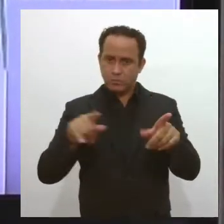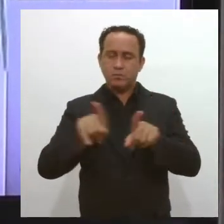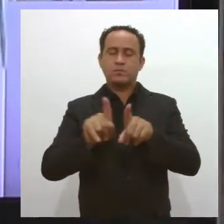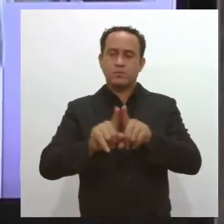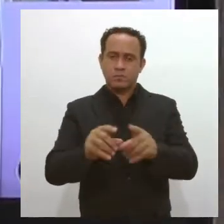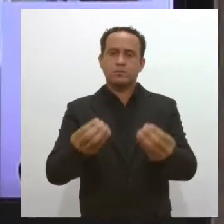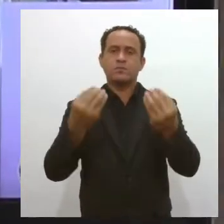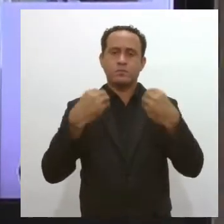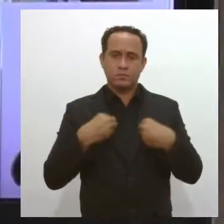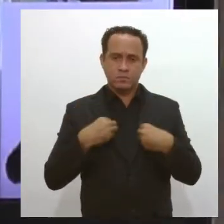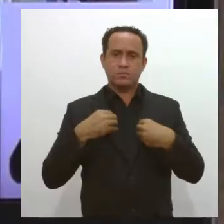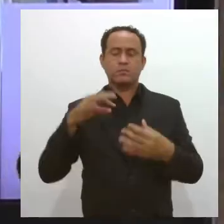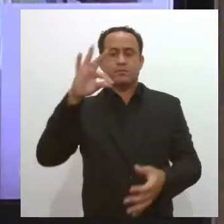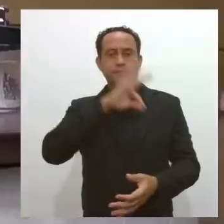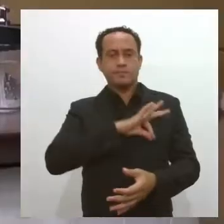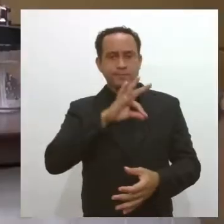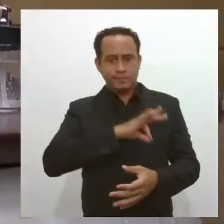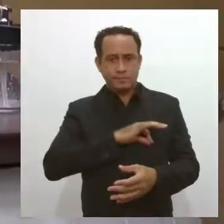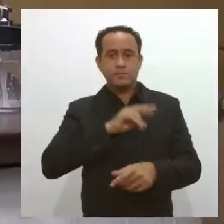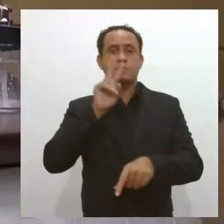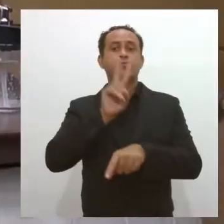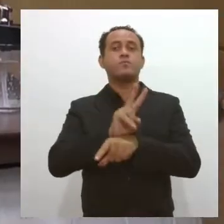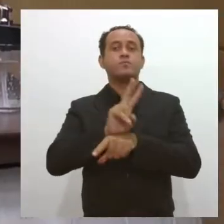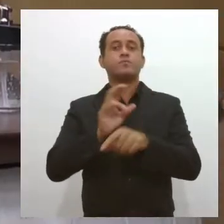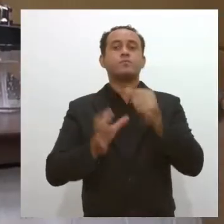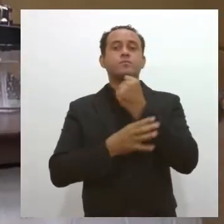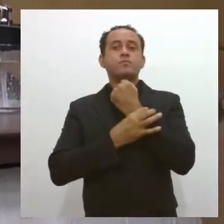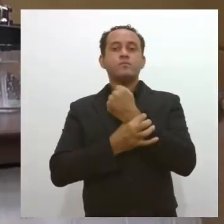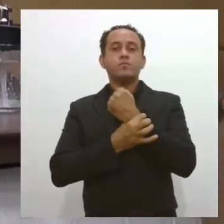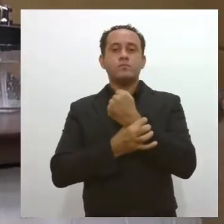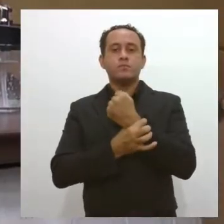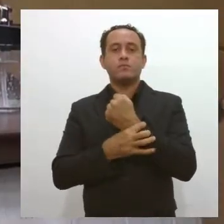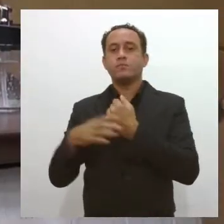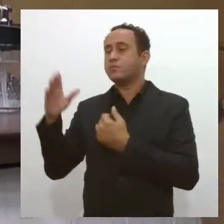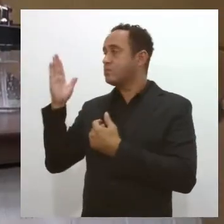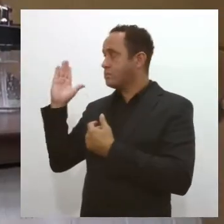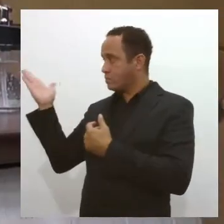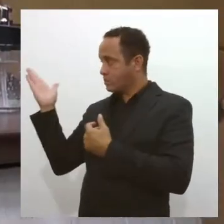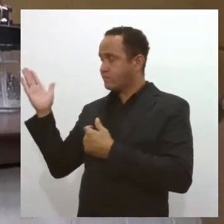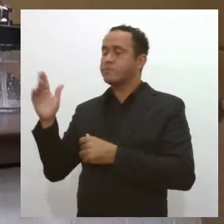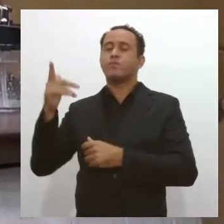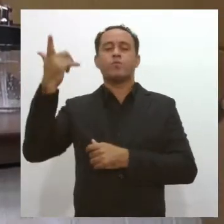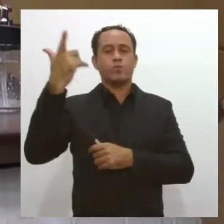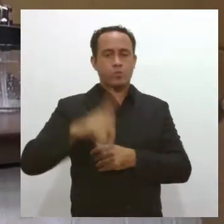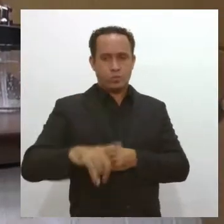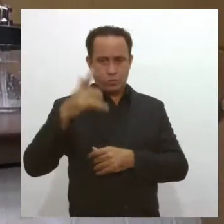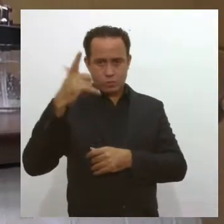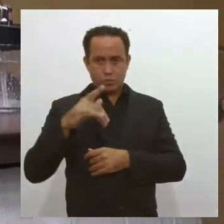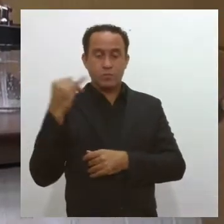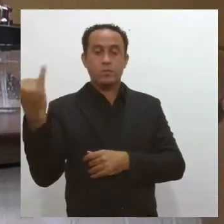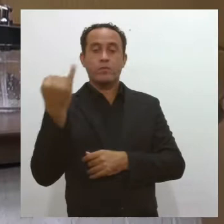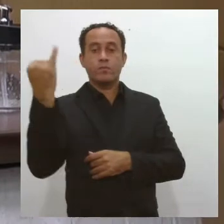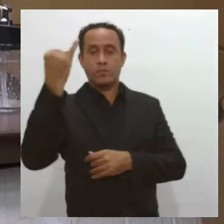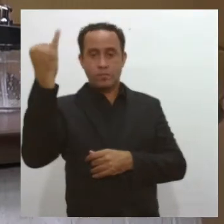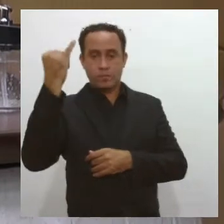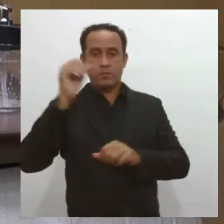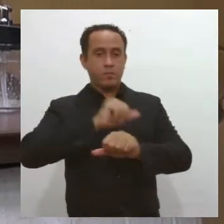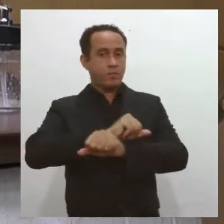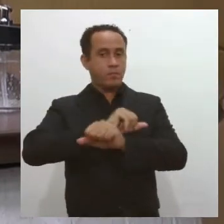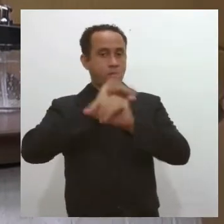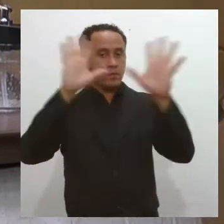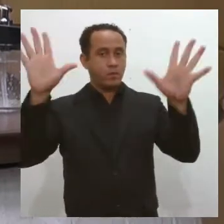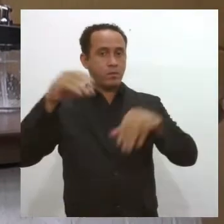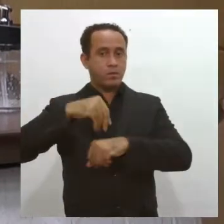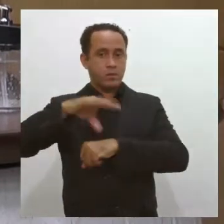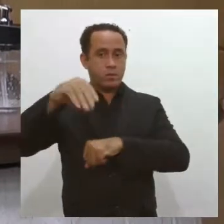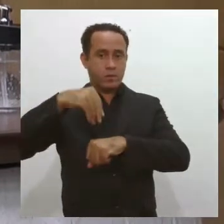um adicional de periculosidade. O deputado Zezinho Sobral reforçou mais uma vez a importância da transparência e da